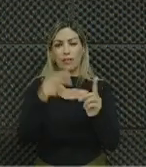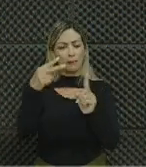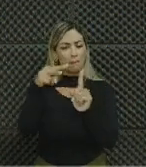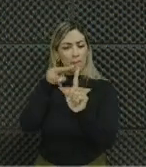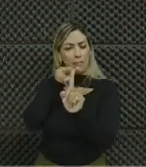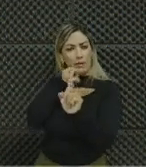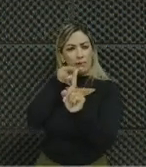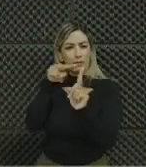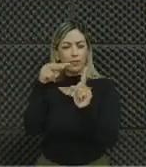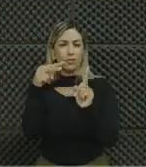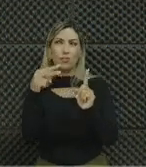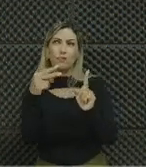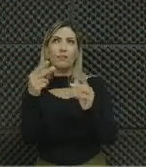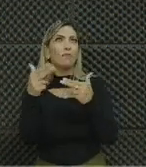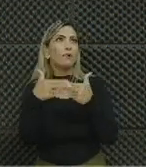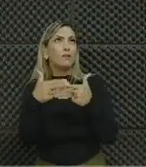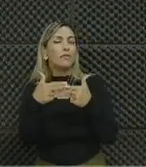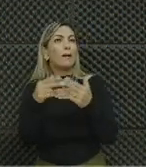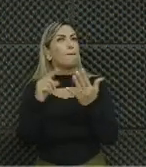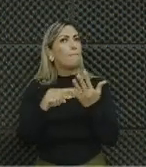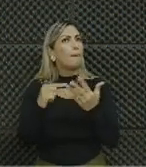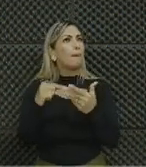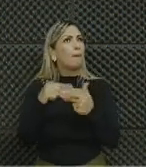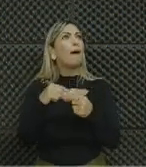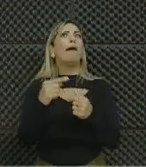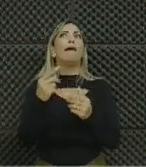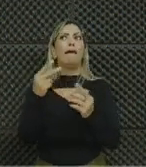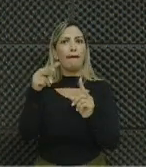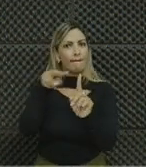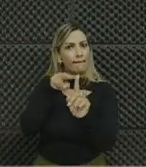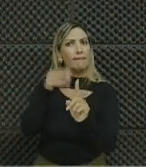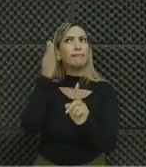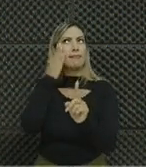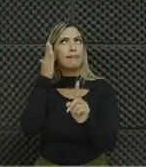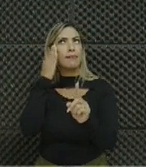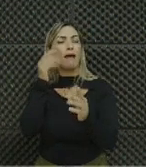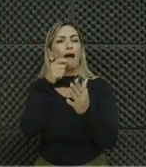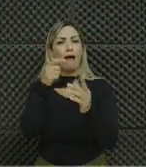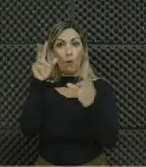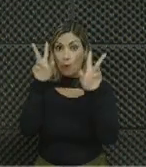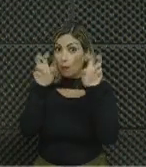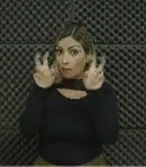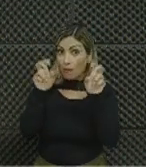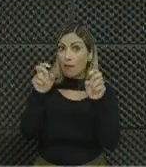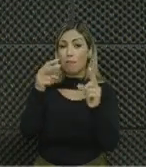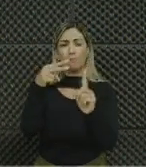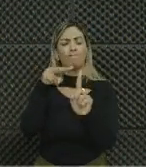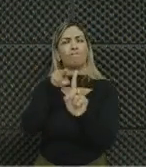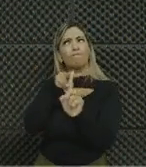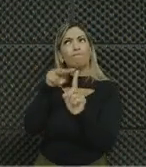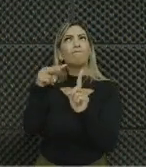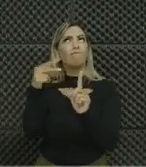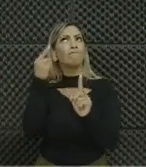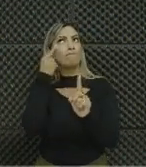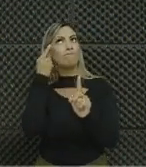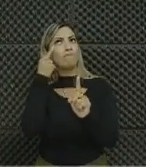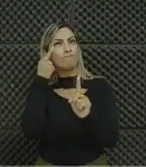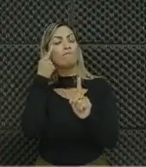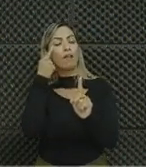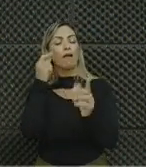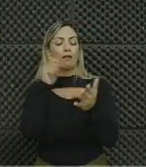que você vai adotar sobre o tema que foi proposto, tá